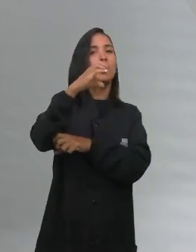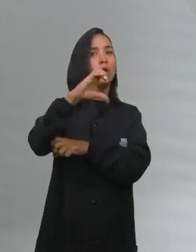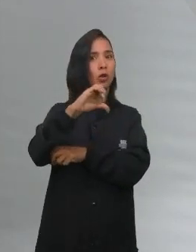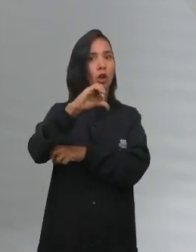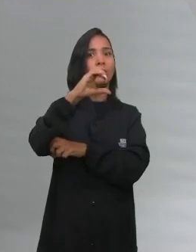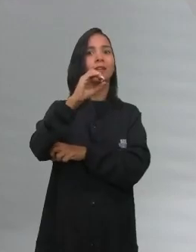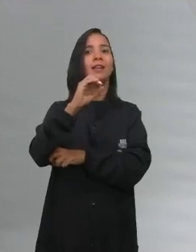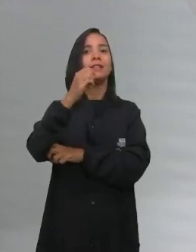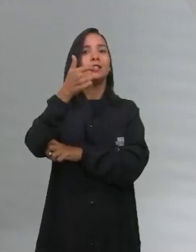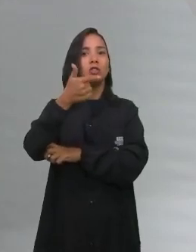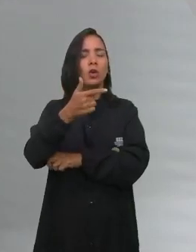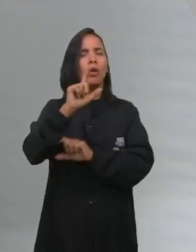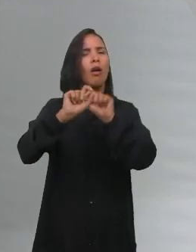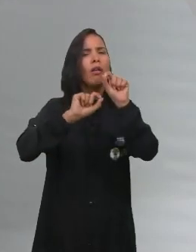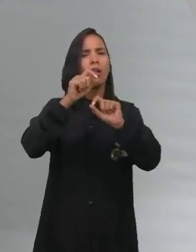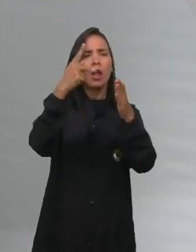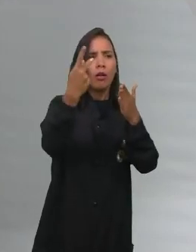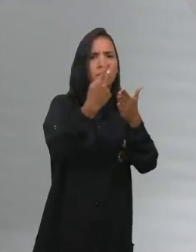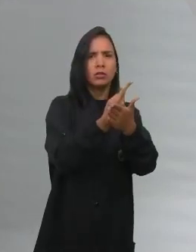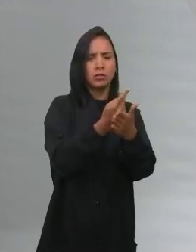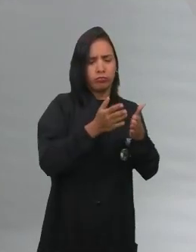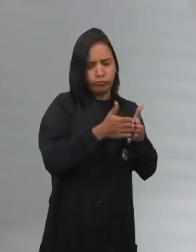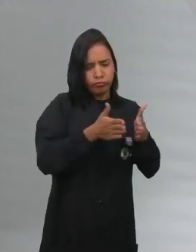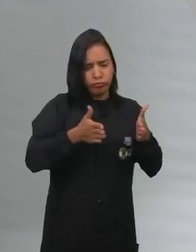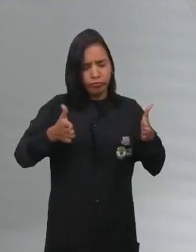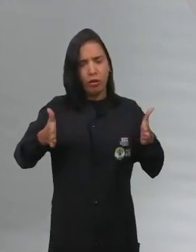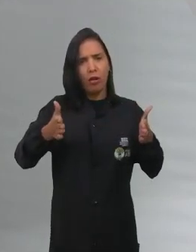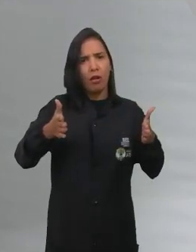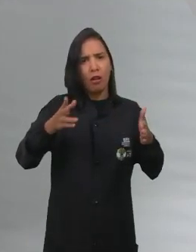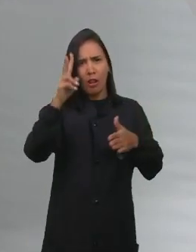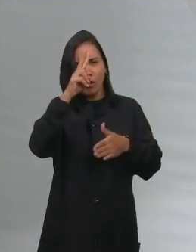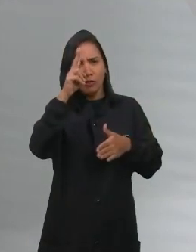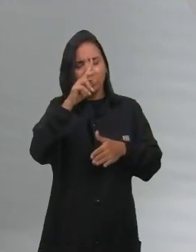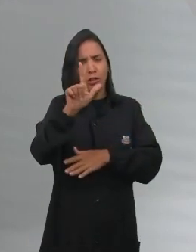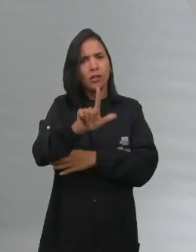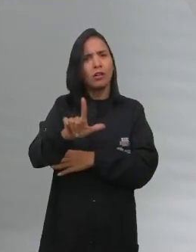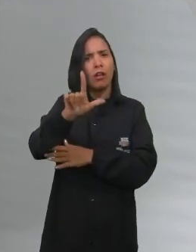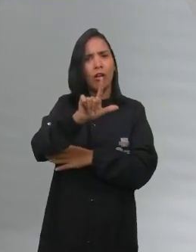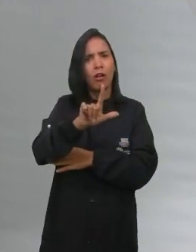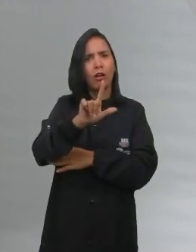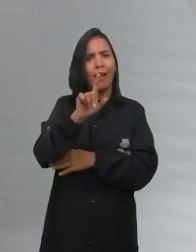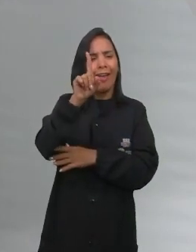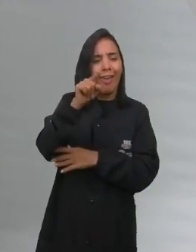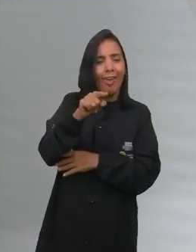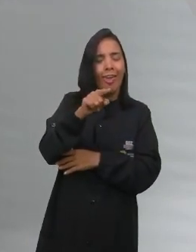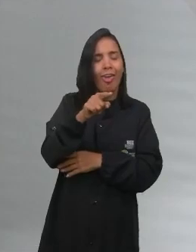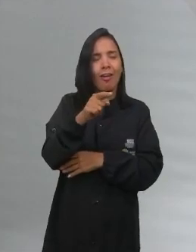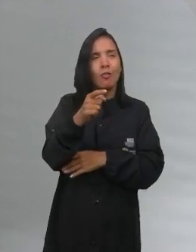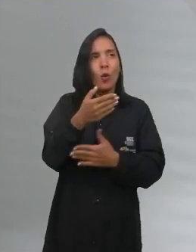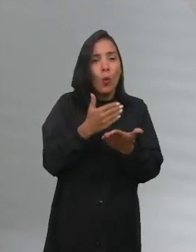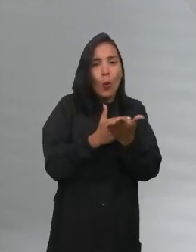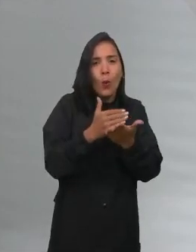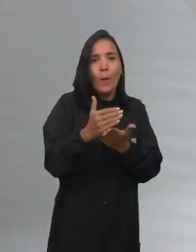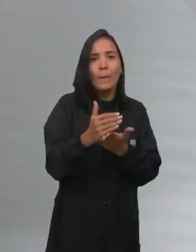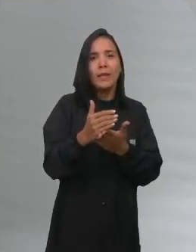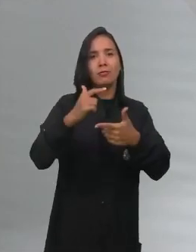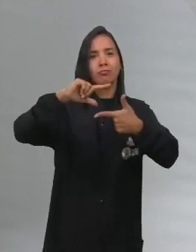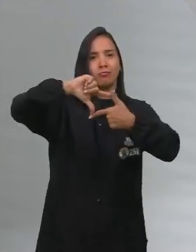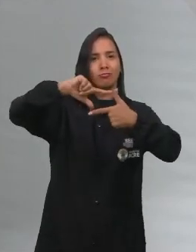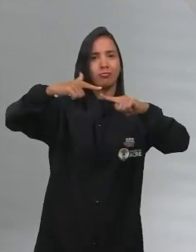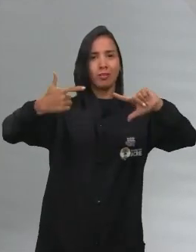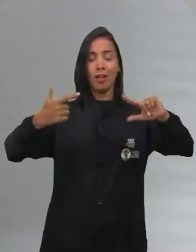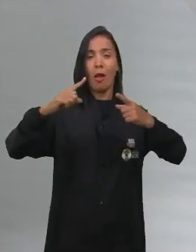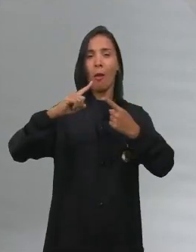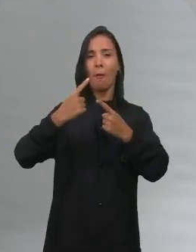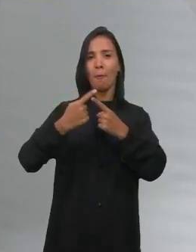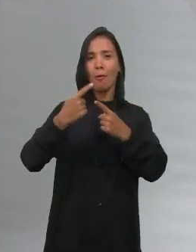pré-modernismo, que antecede todo esse movimento de emancipação de fato, da literatura